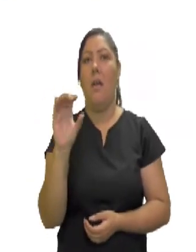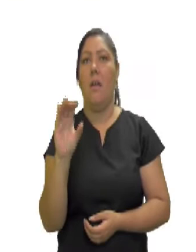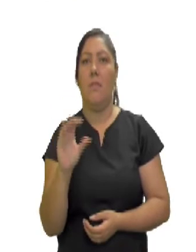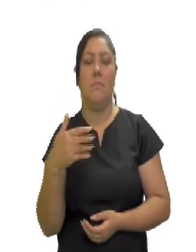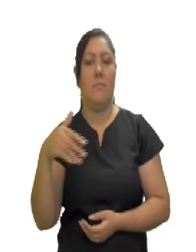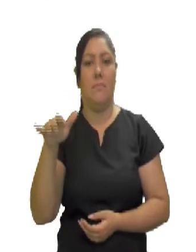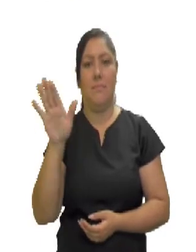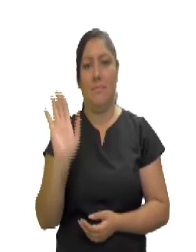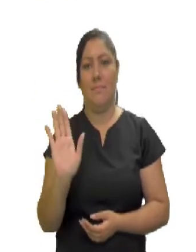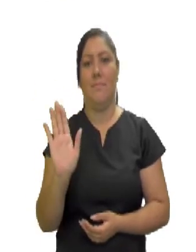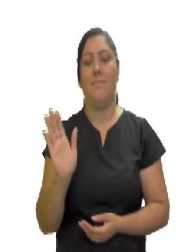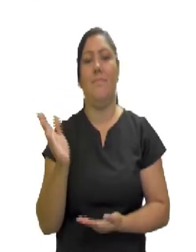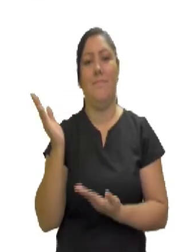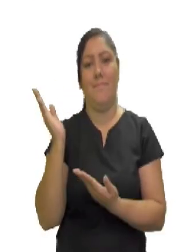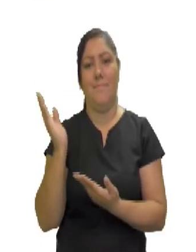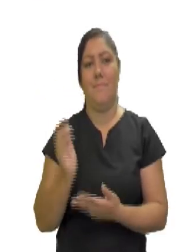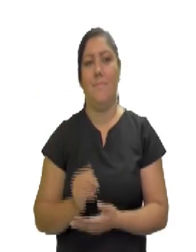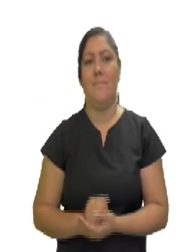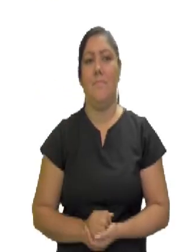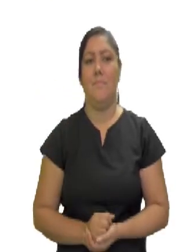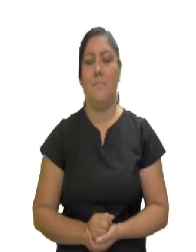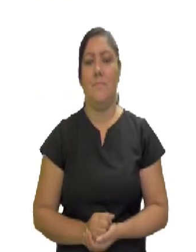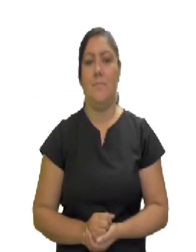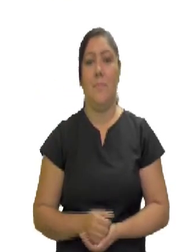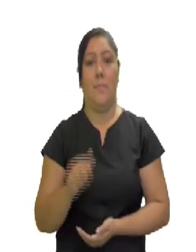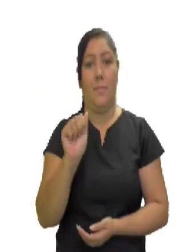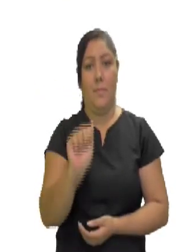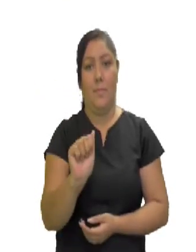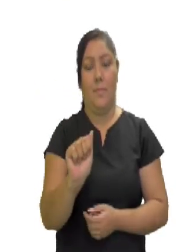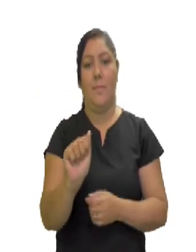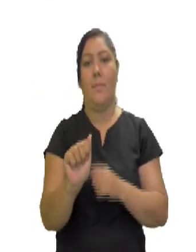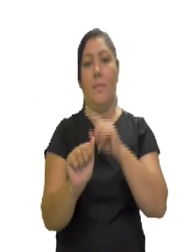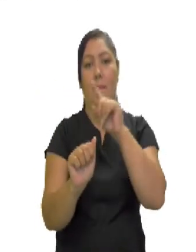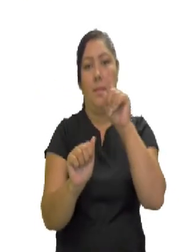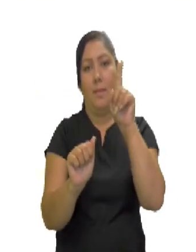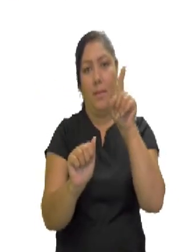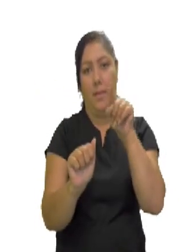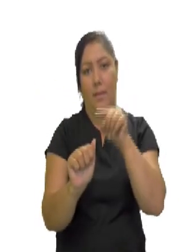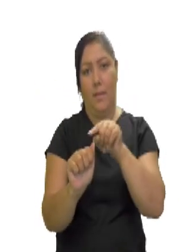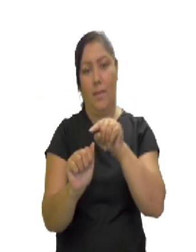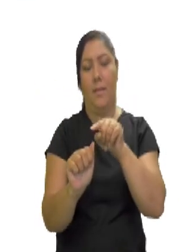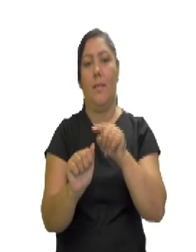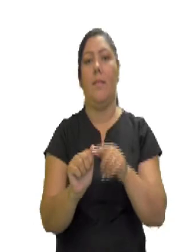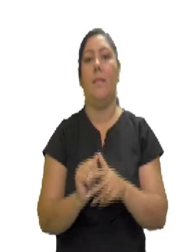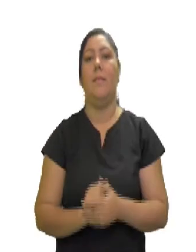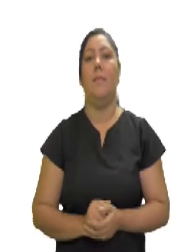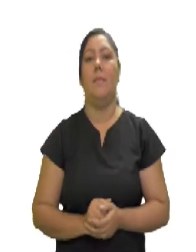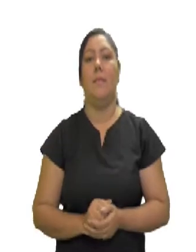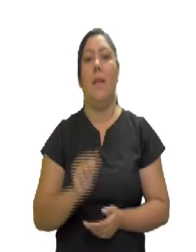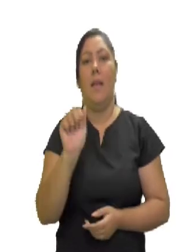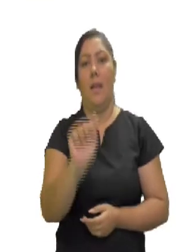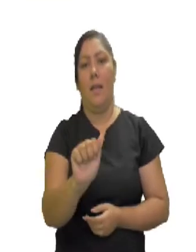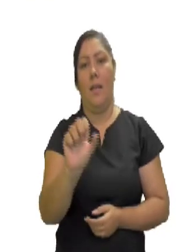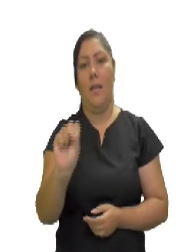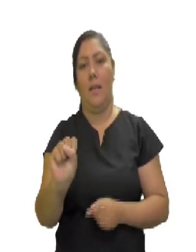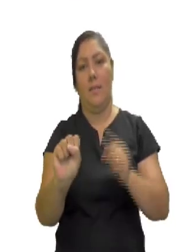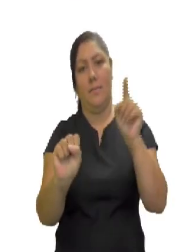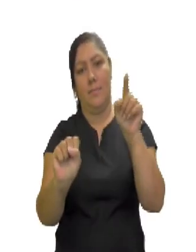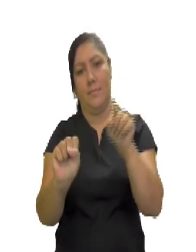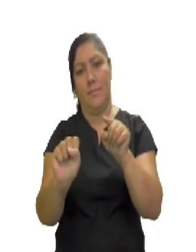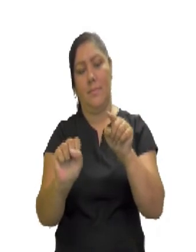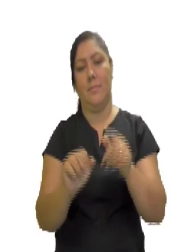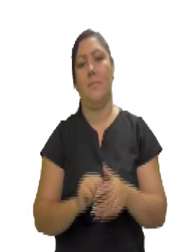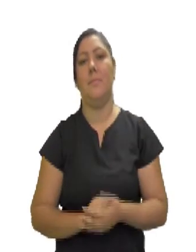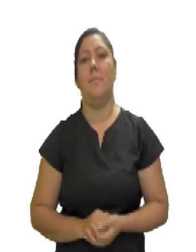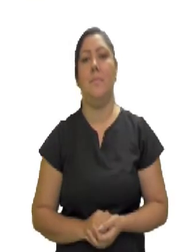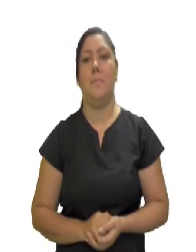a, as, o a, acraseado, ele no plural também acraseado, ao e